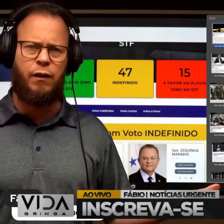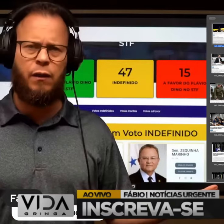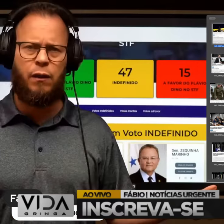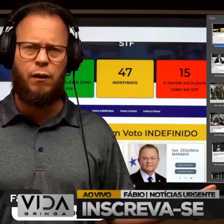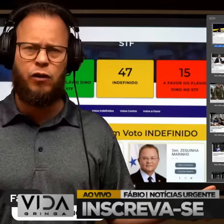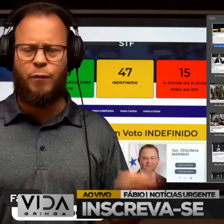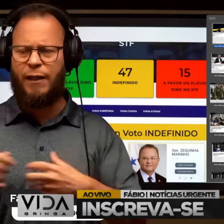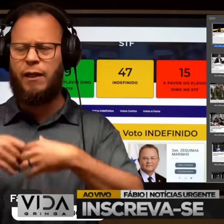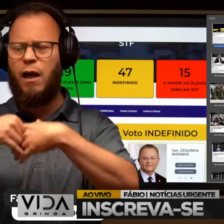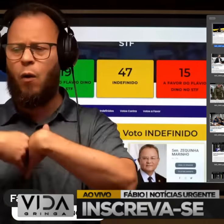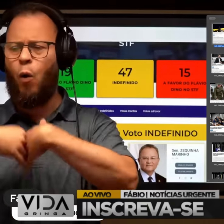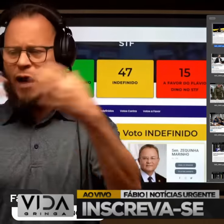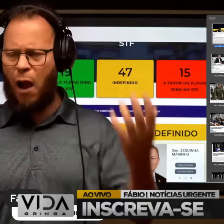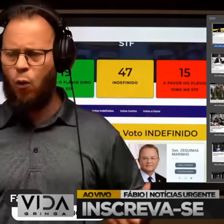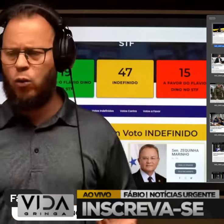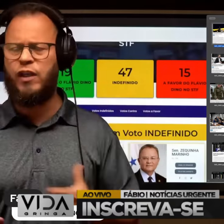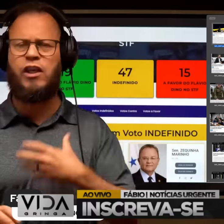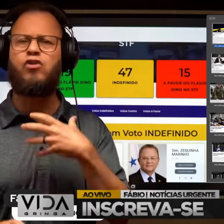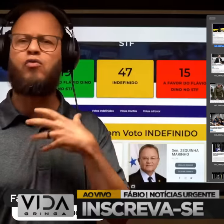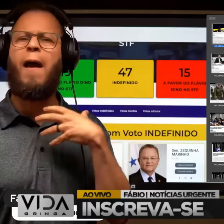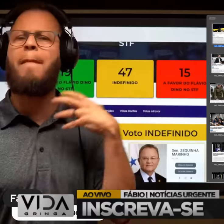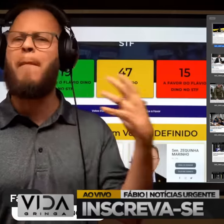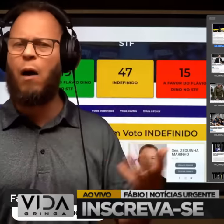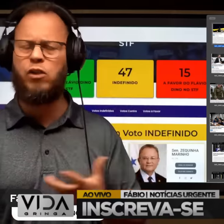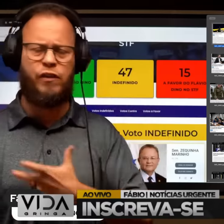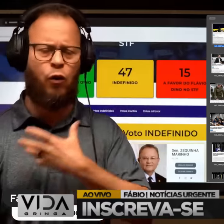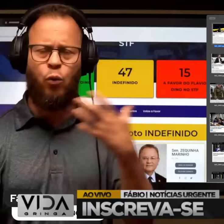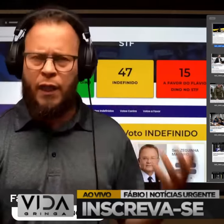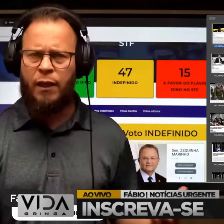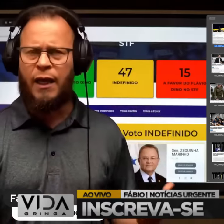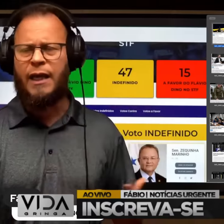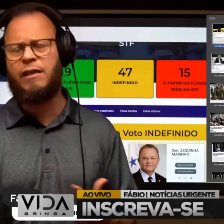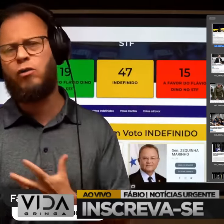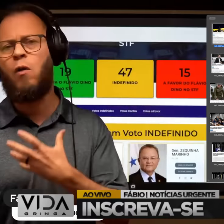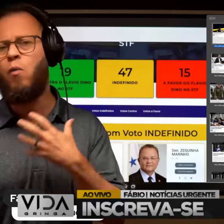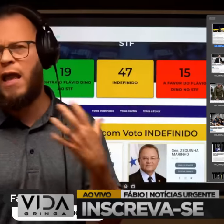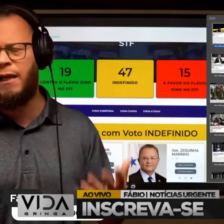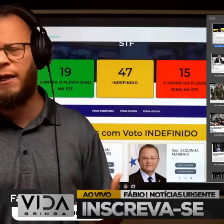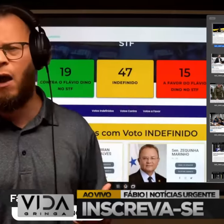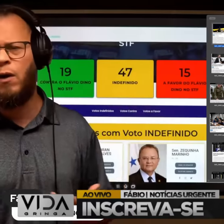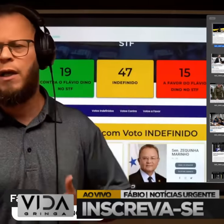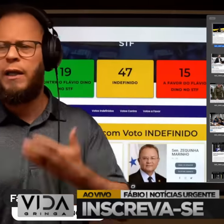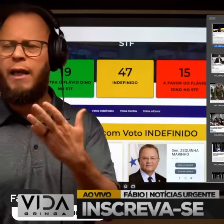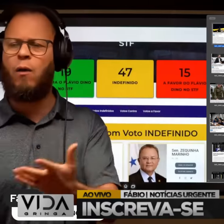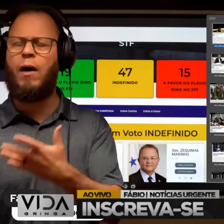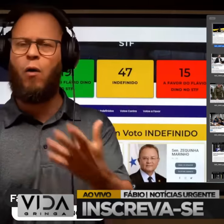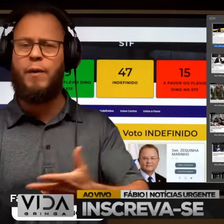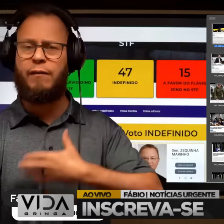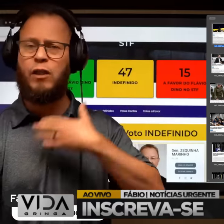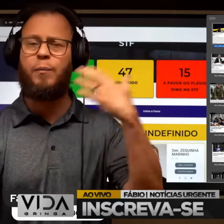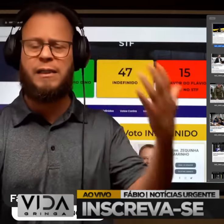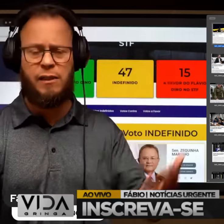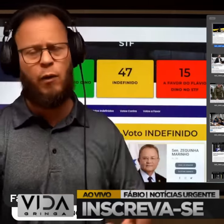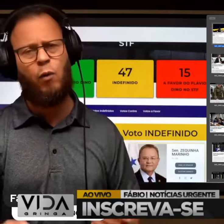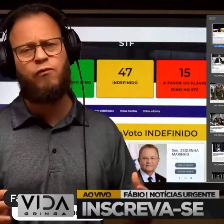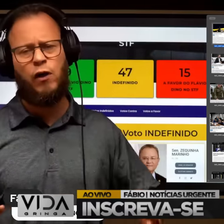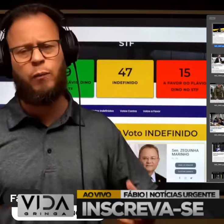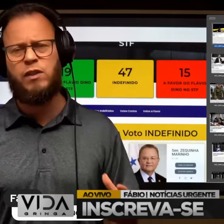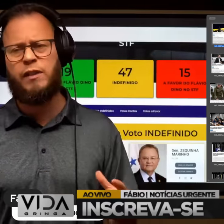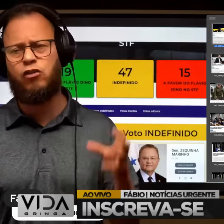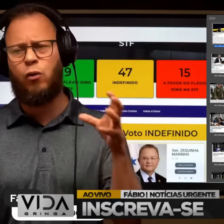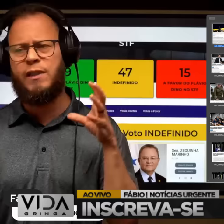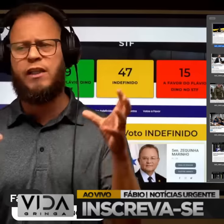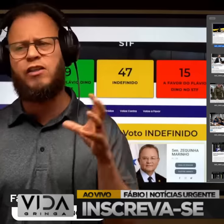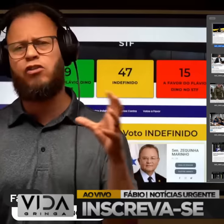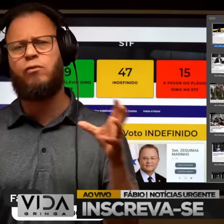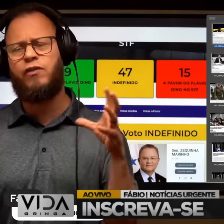defender de maneira oral. Ou seja, isso é mal, isso é ruim, isso não é legal. E agora a OAB está indo para cima. Como falo para